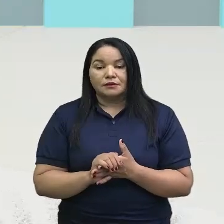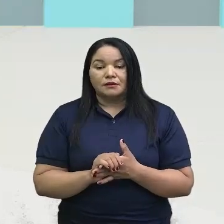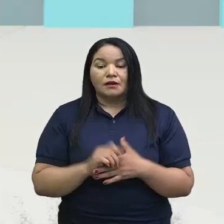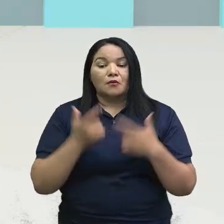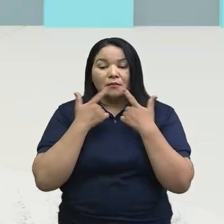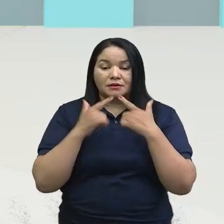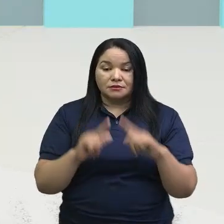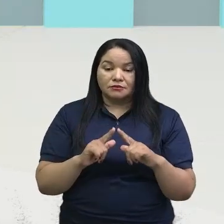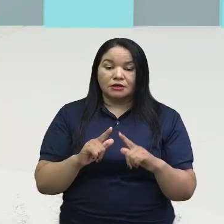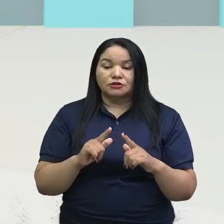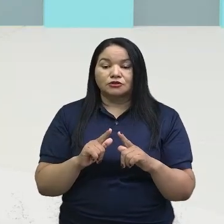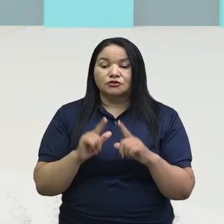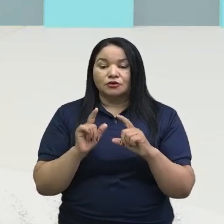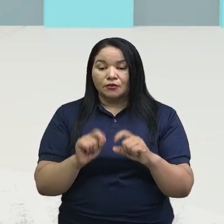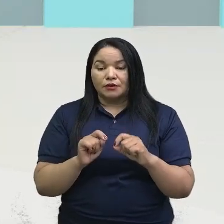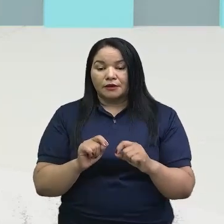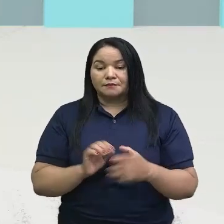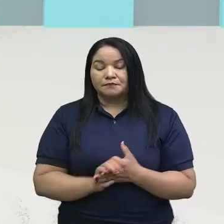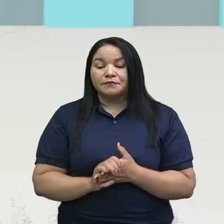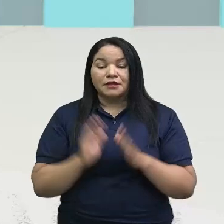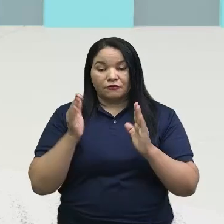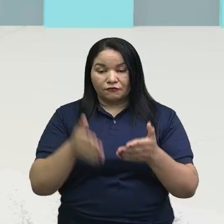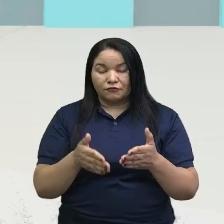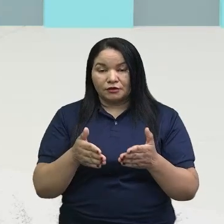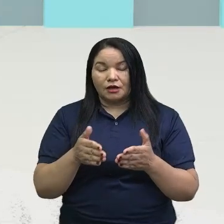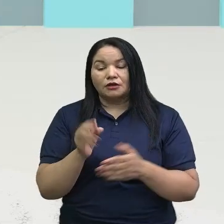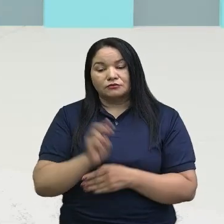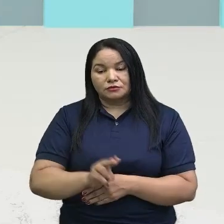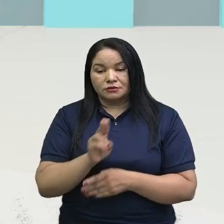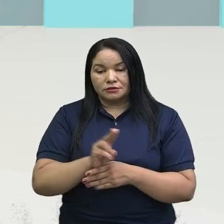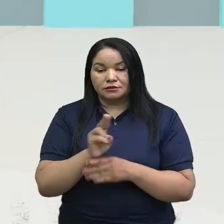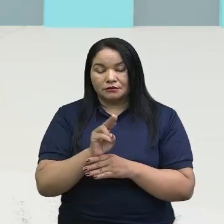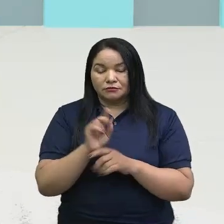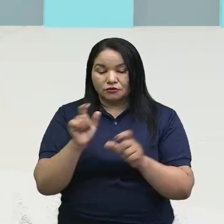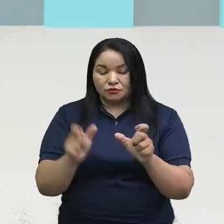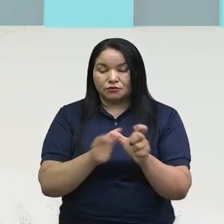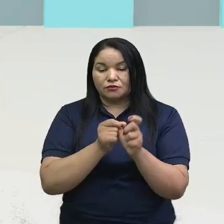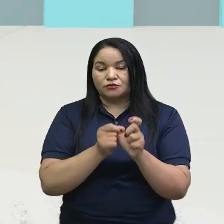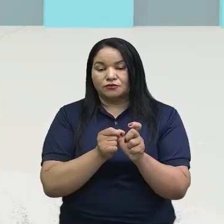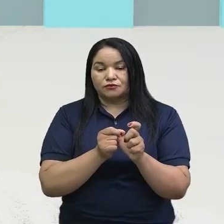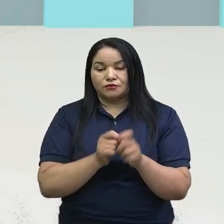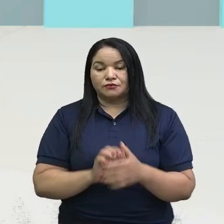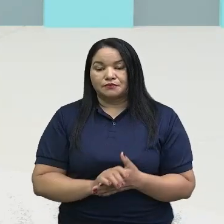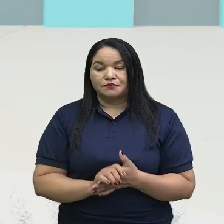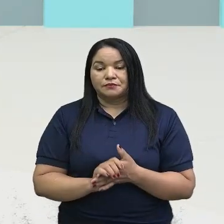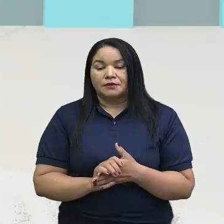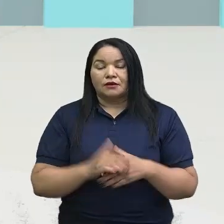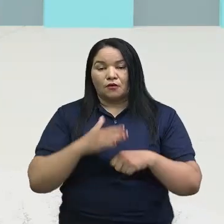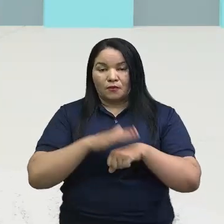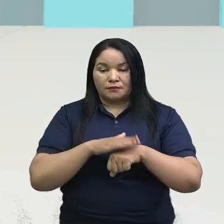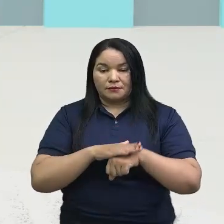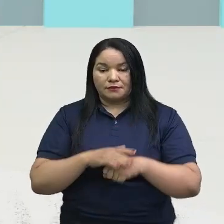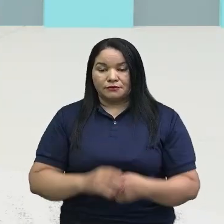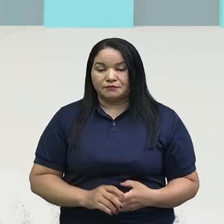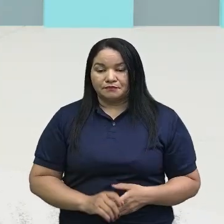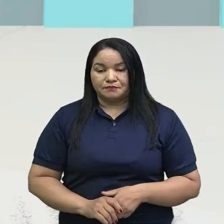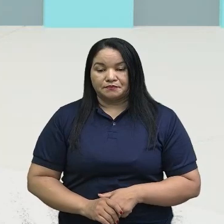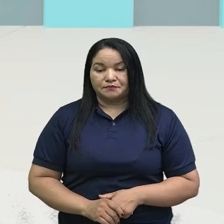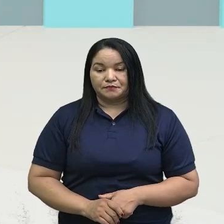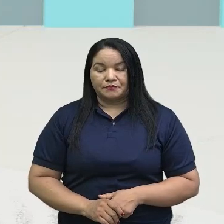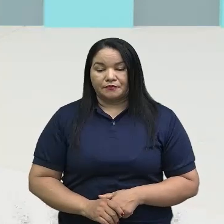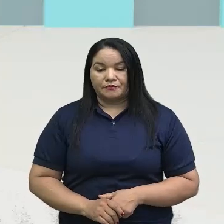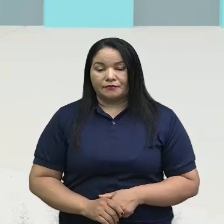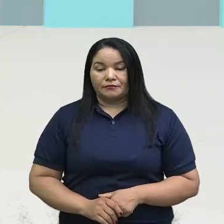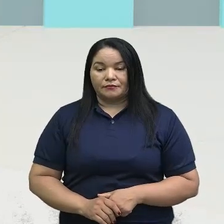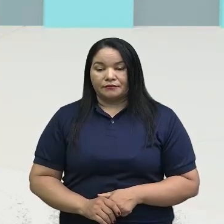objetiva, então, utilizamos as conjunções coordenadas, as conjunções